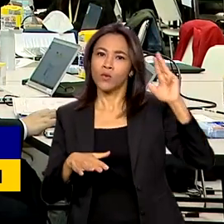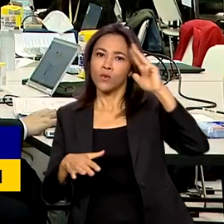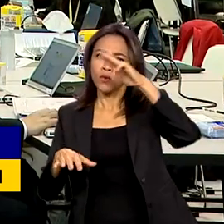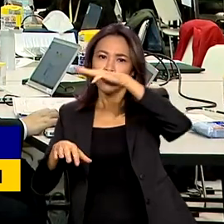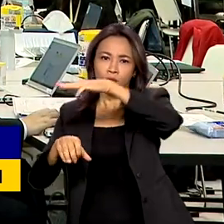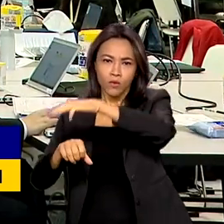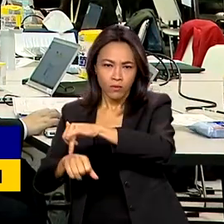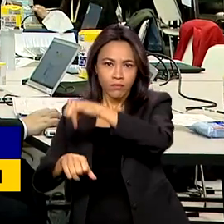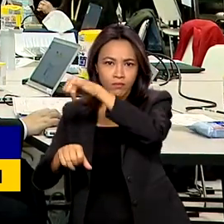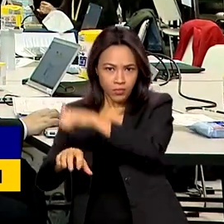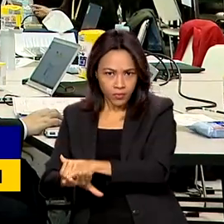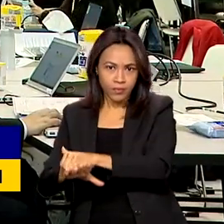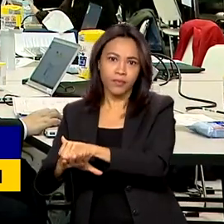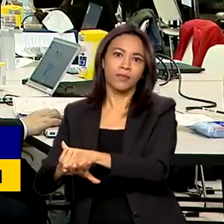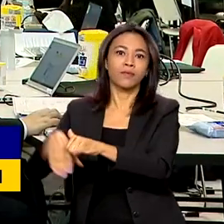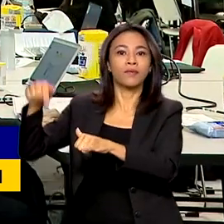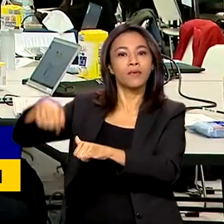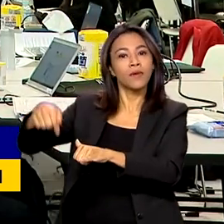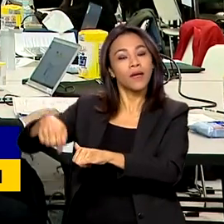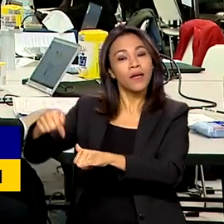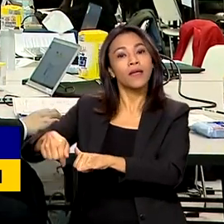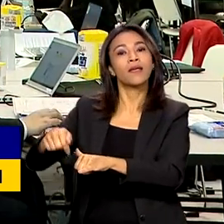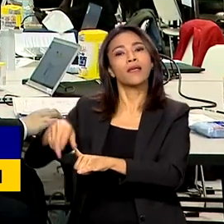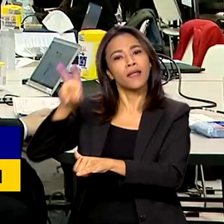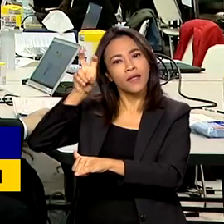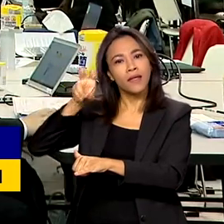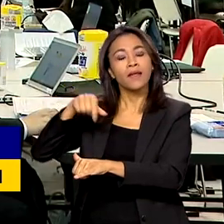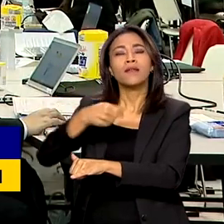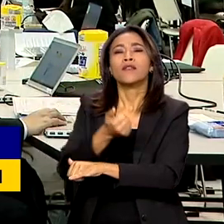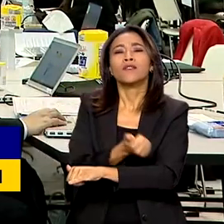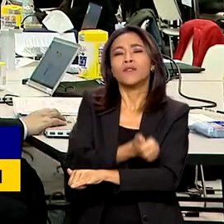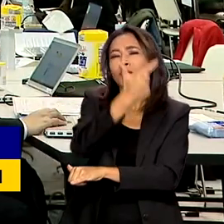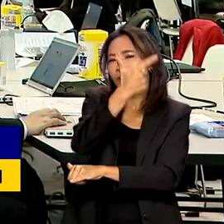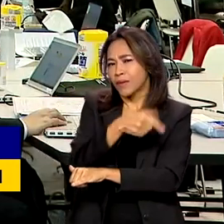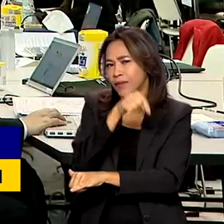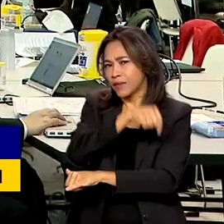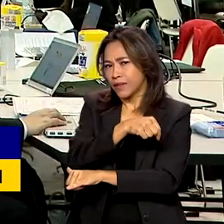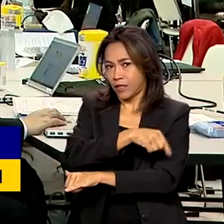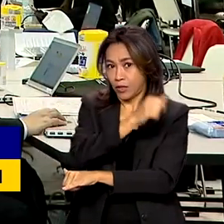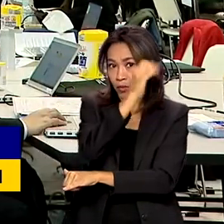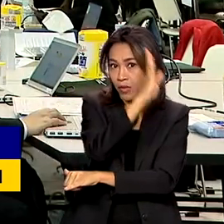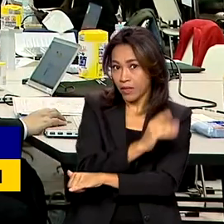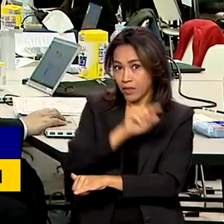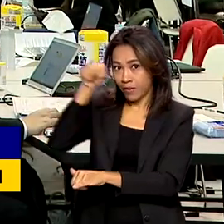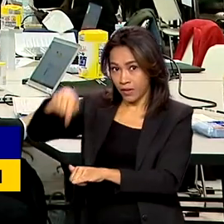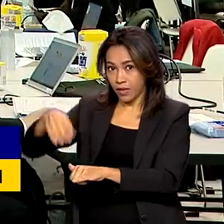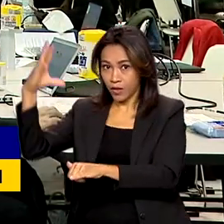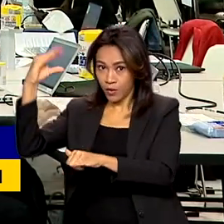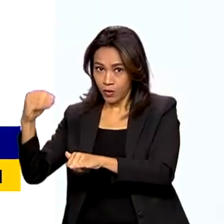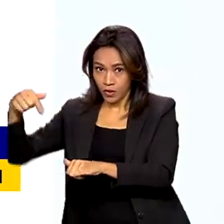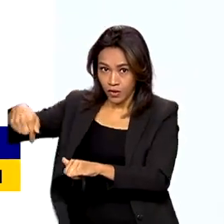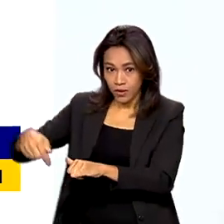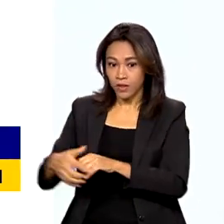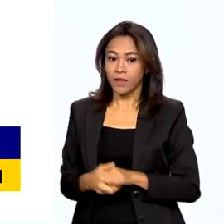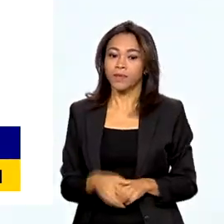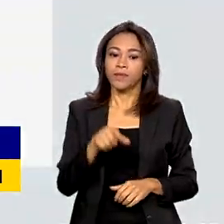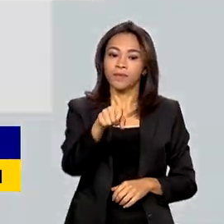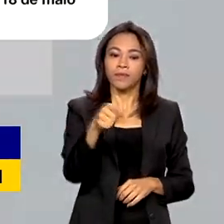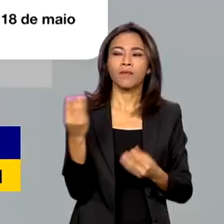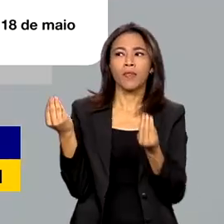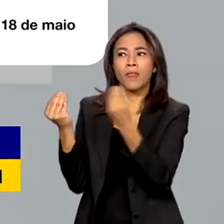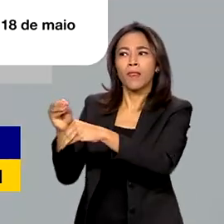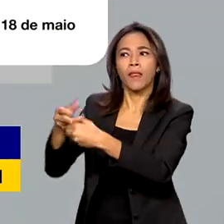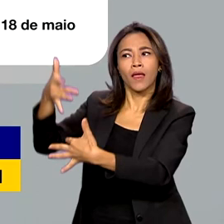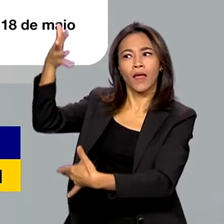00h40, meio-dia e 40 da quinta-feira aí no Brasil. Há pouco, em uma rede social, o presidente postou: em breve